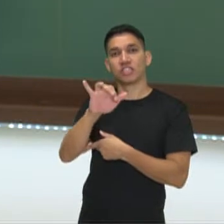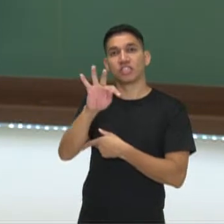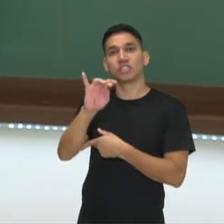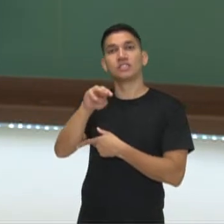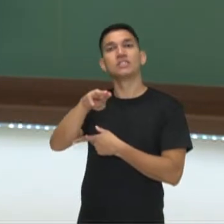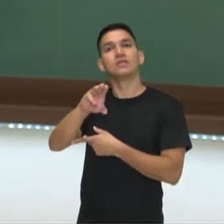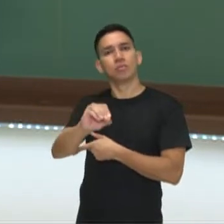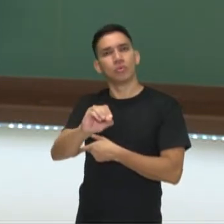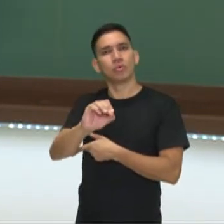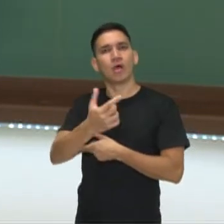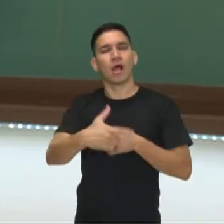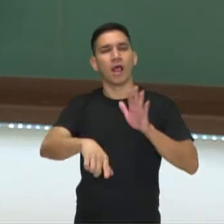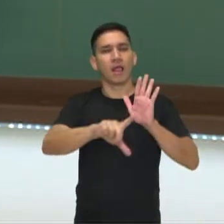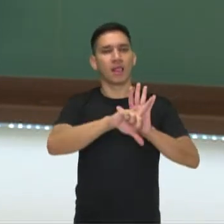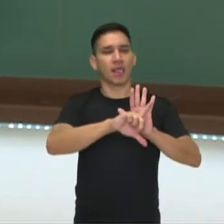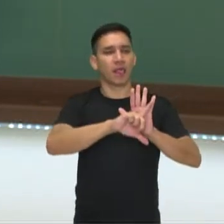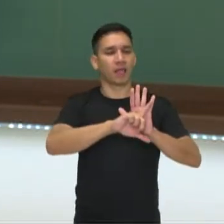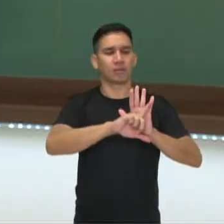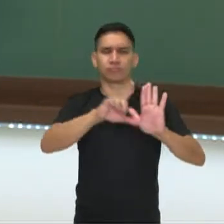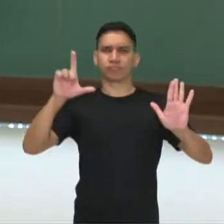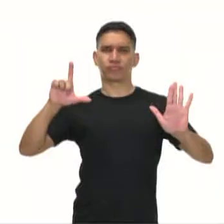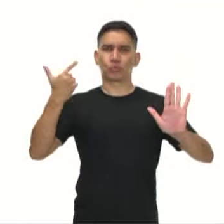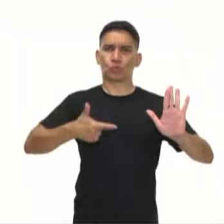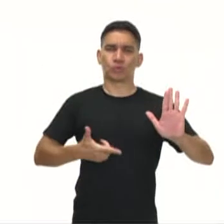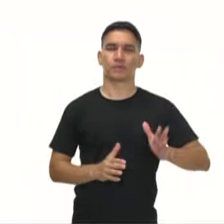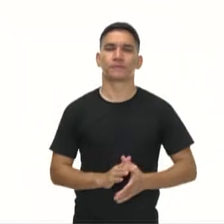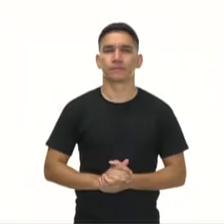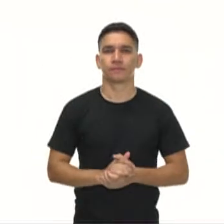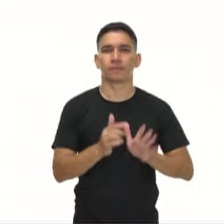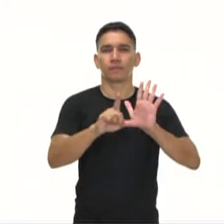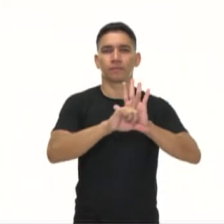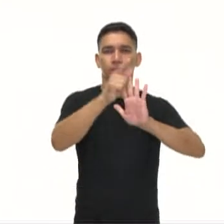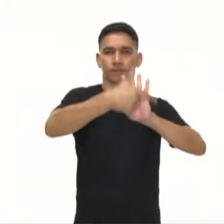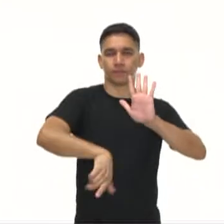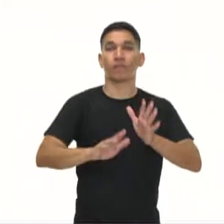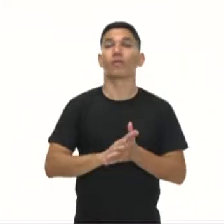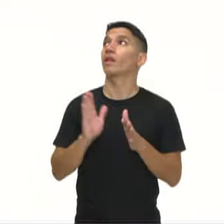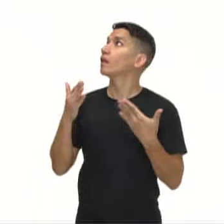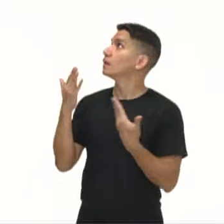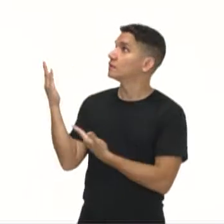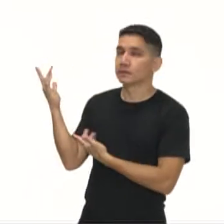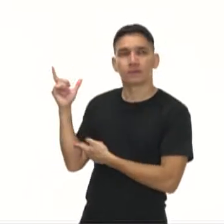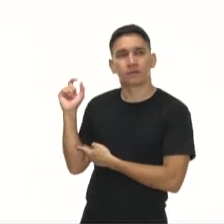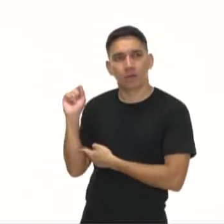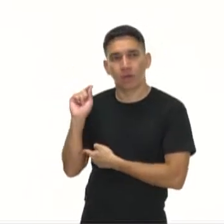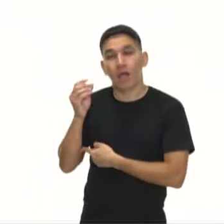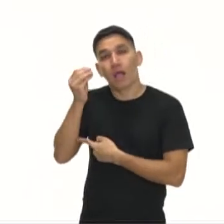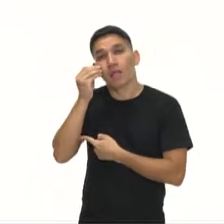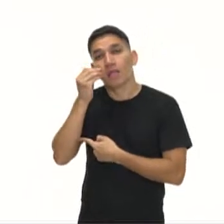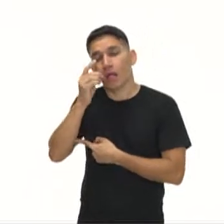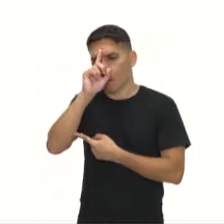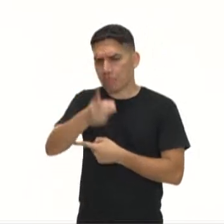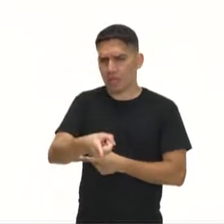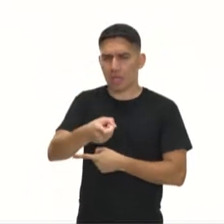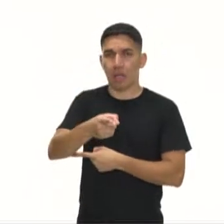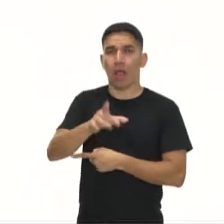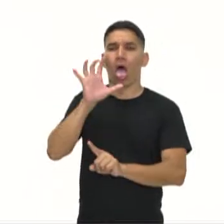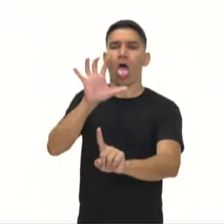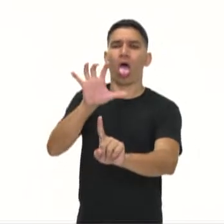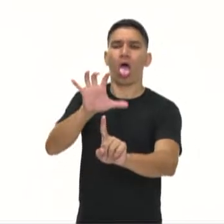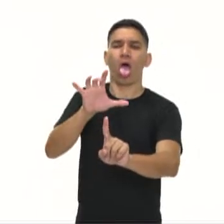Segundo a filósofa Hannah Arendt, o autoritarismo tenta induzir o povo à apatia,